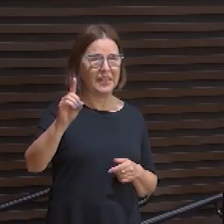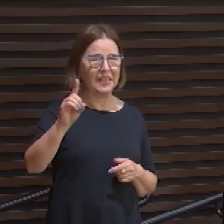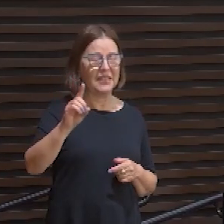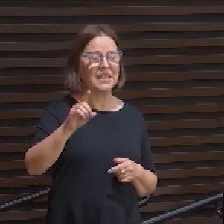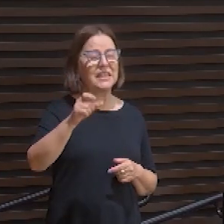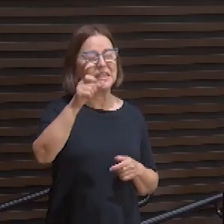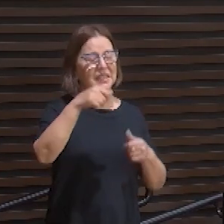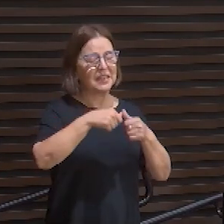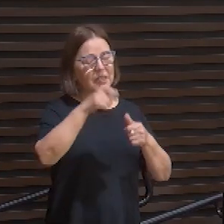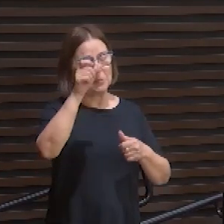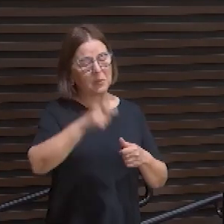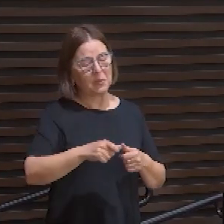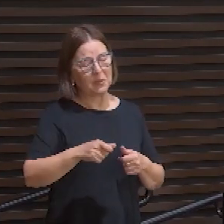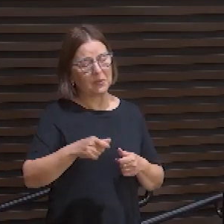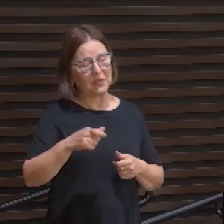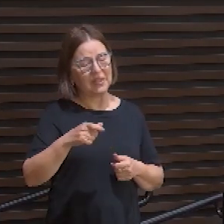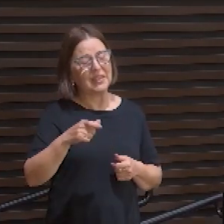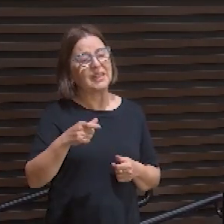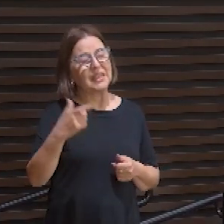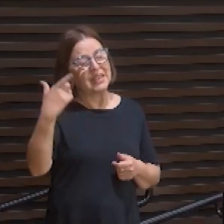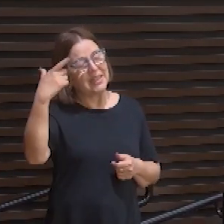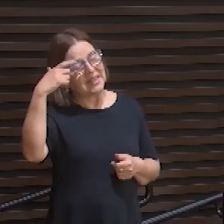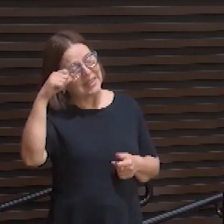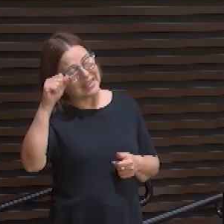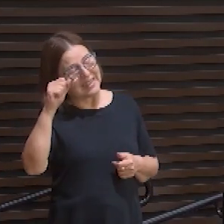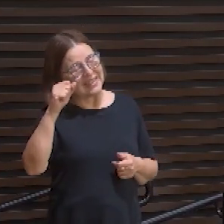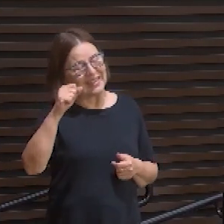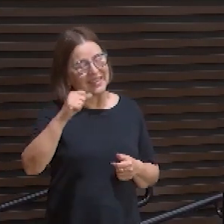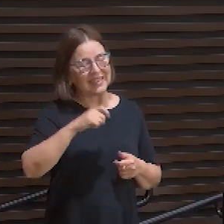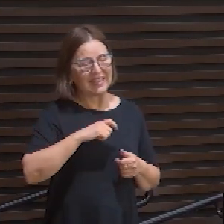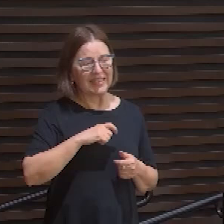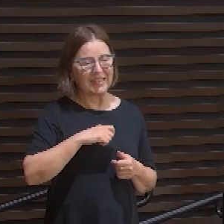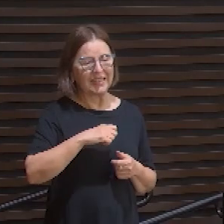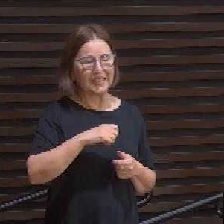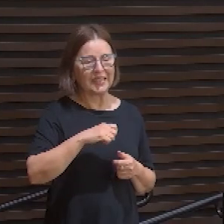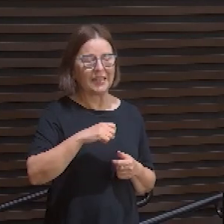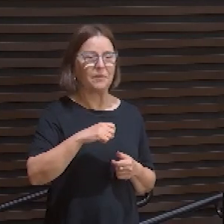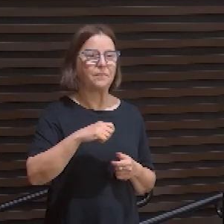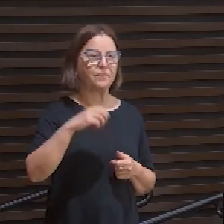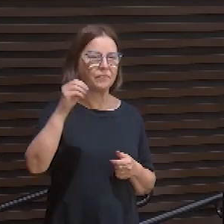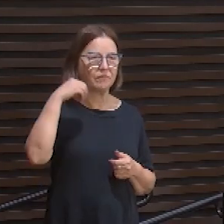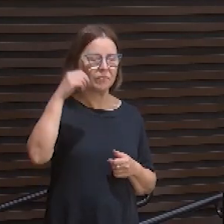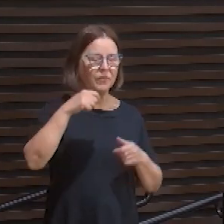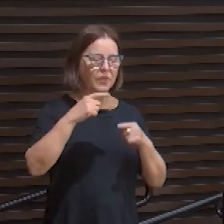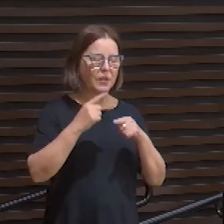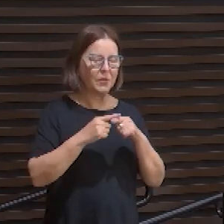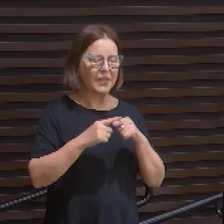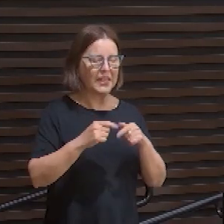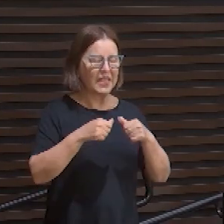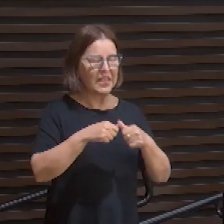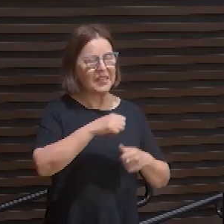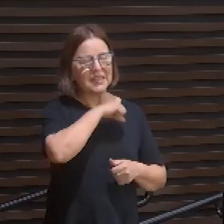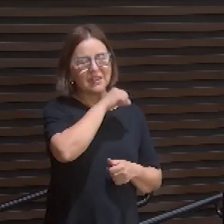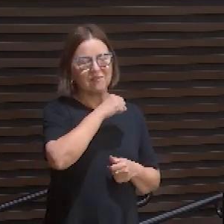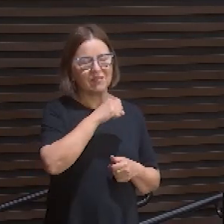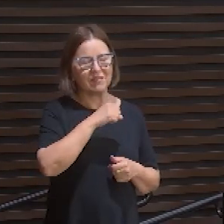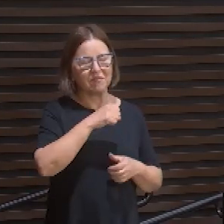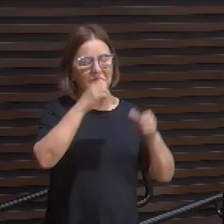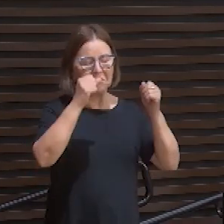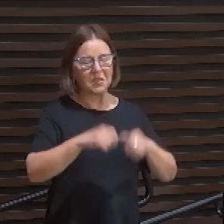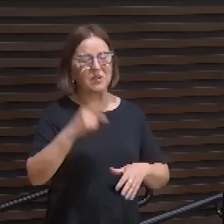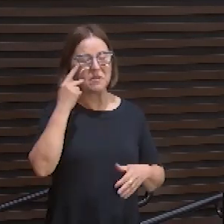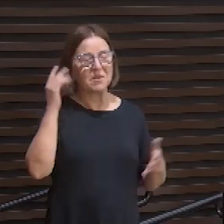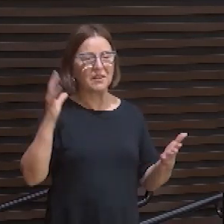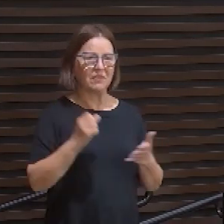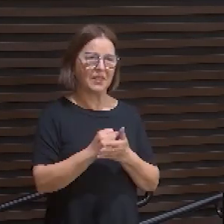experiência, sabendo que esse sacrifício foi suficiente para salvá-lo. E eu sei